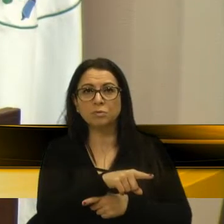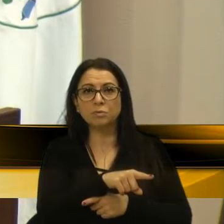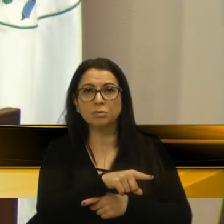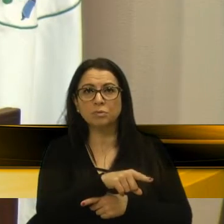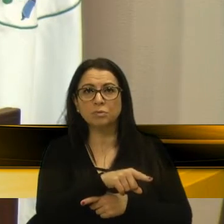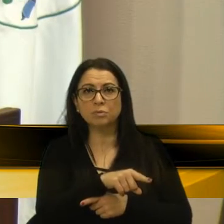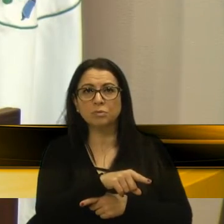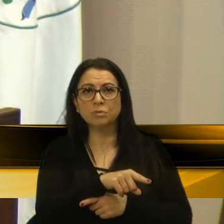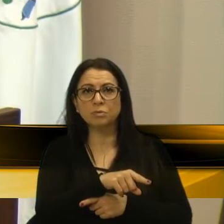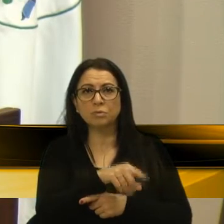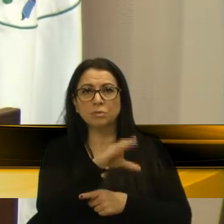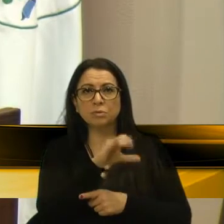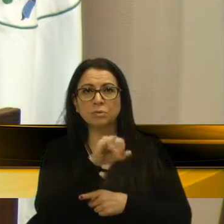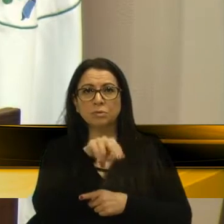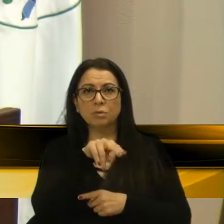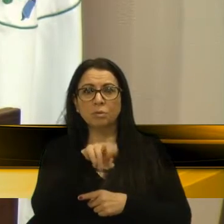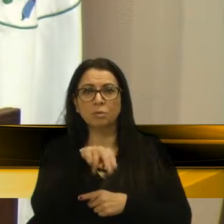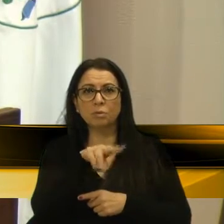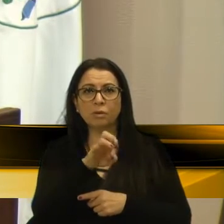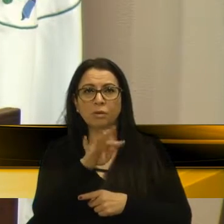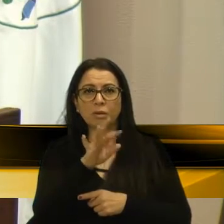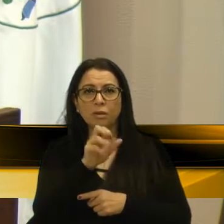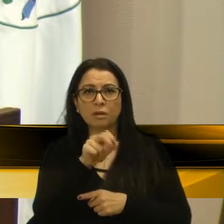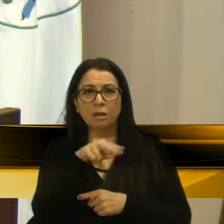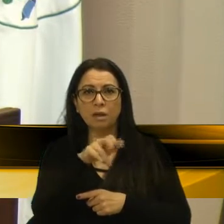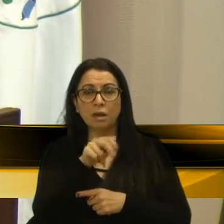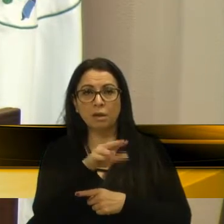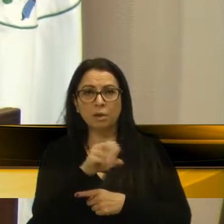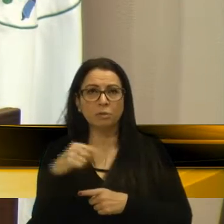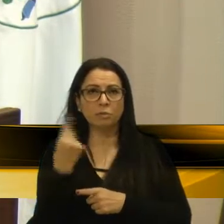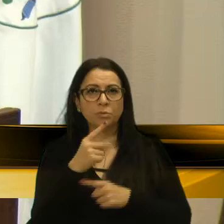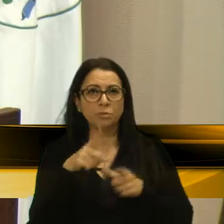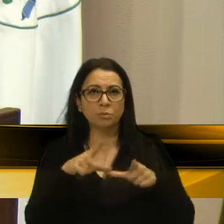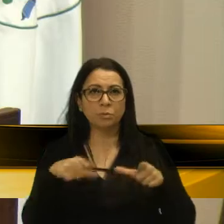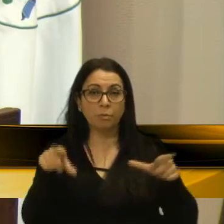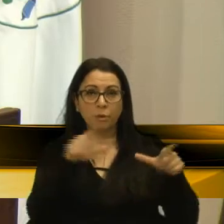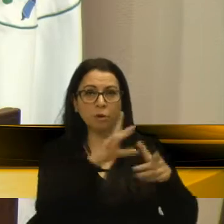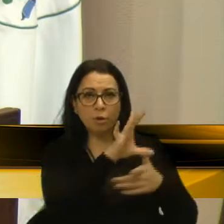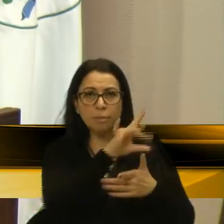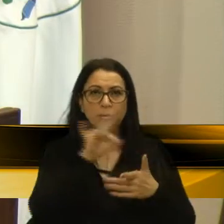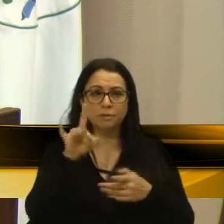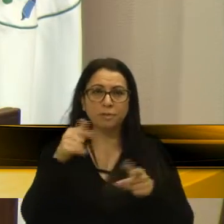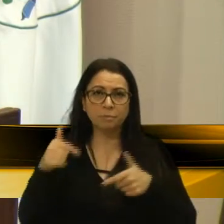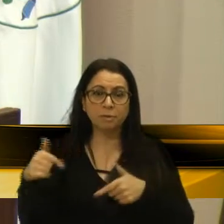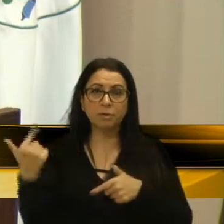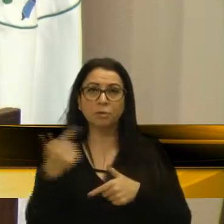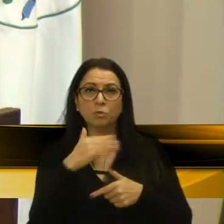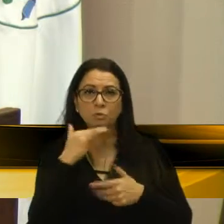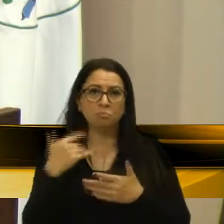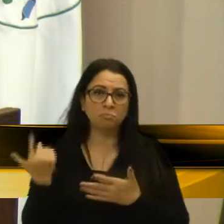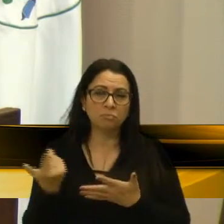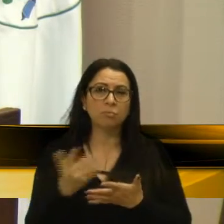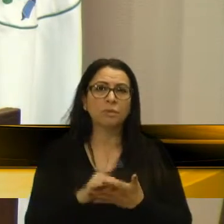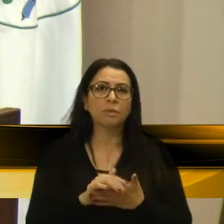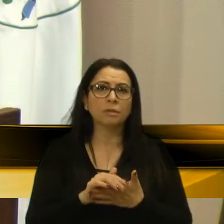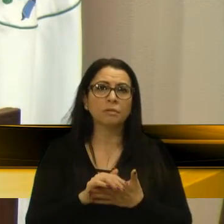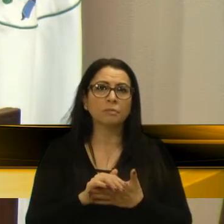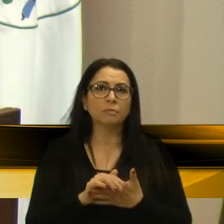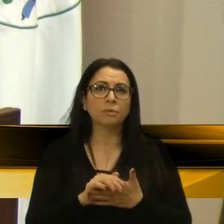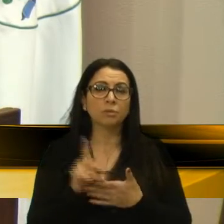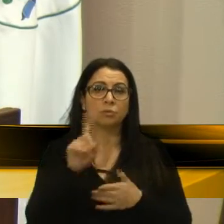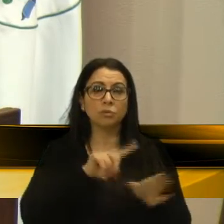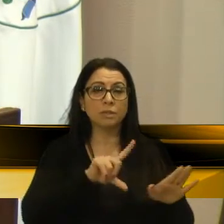de cowork. Durante o dia tem salas que pode-se compartilhar trabalho e tal. E no dia da